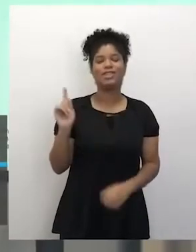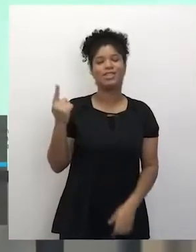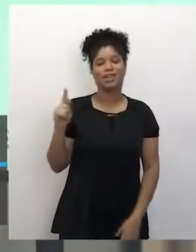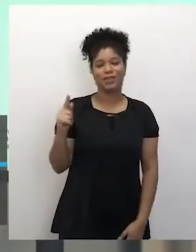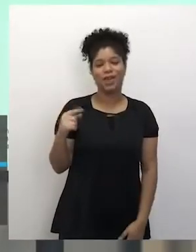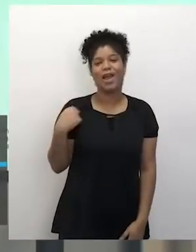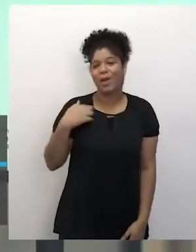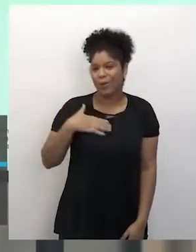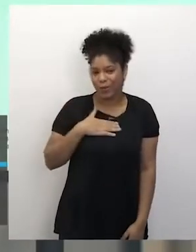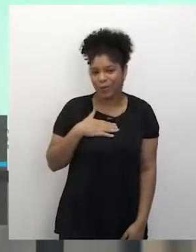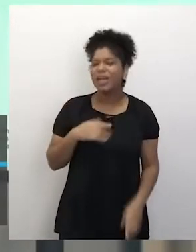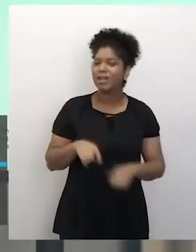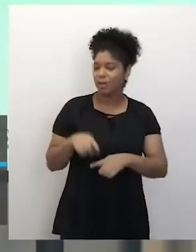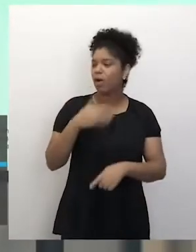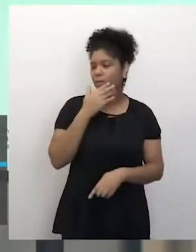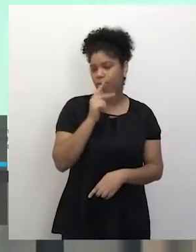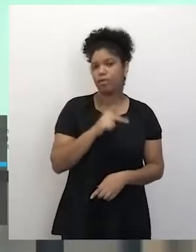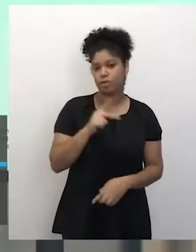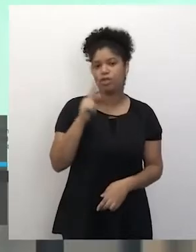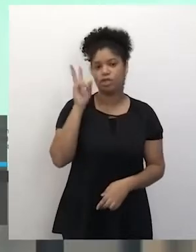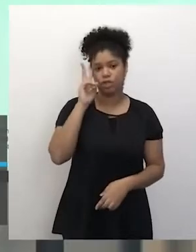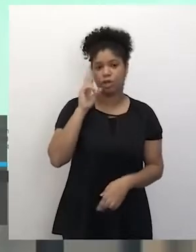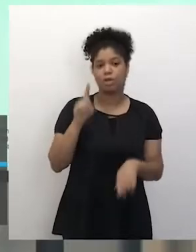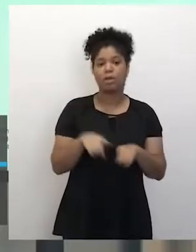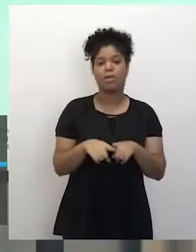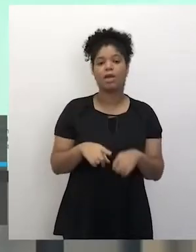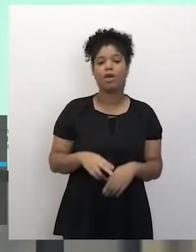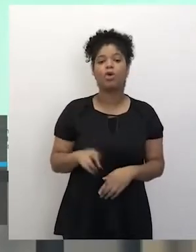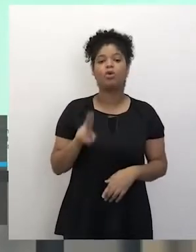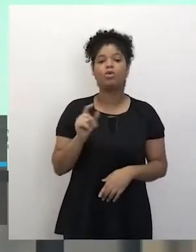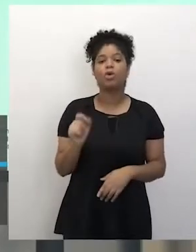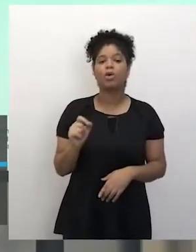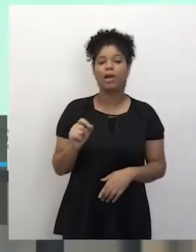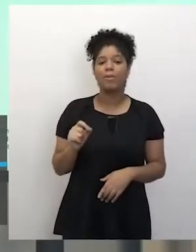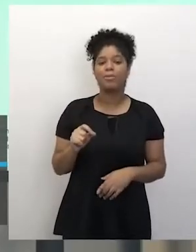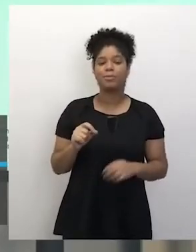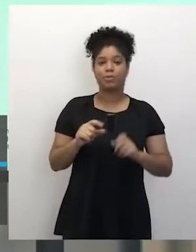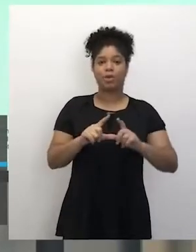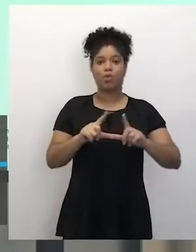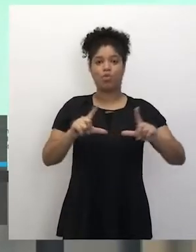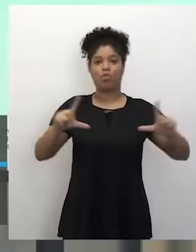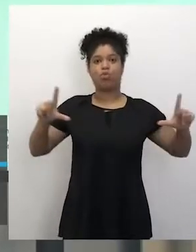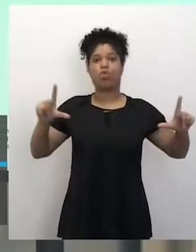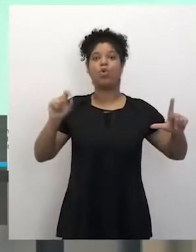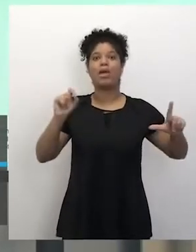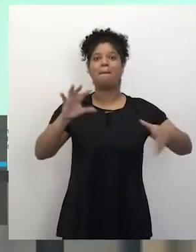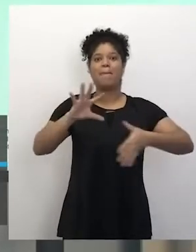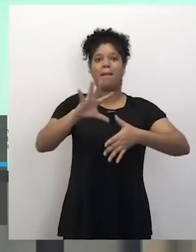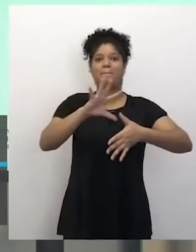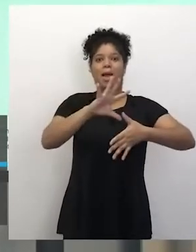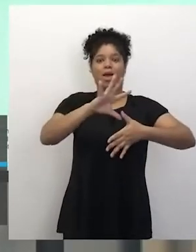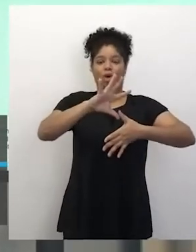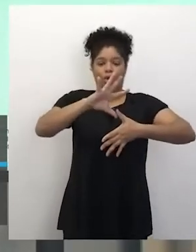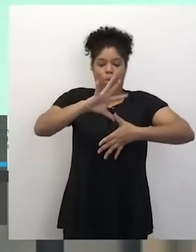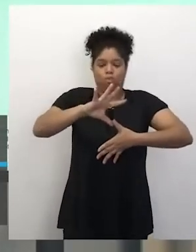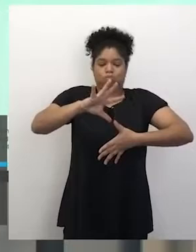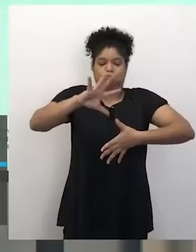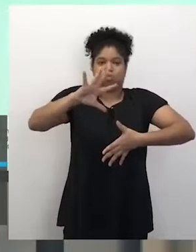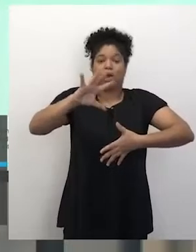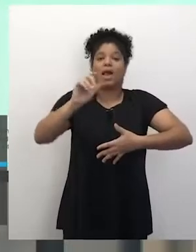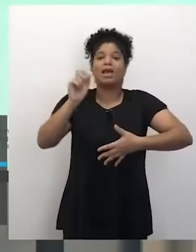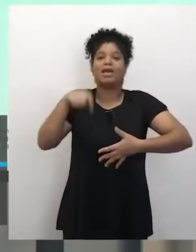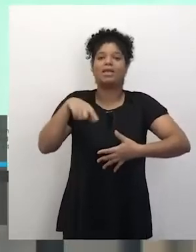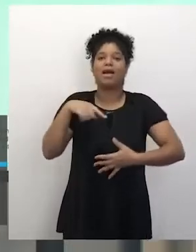até o professor de história também usa muito, os mapas, né, para mostrar na sala de aula, a localização para os alunos, né, porque